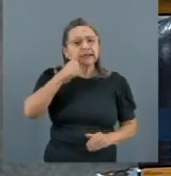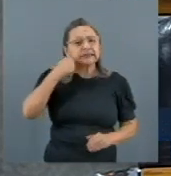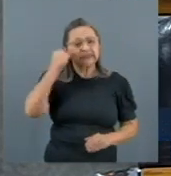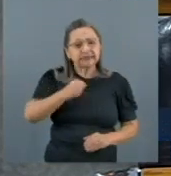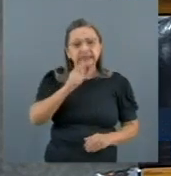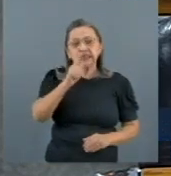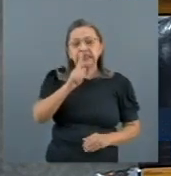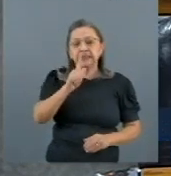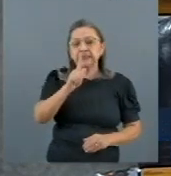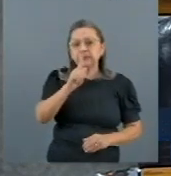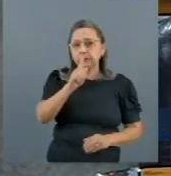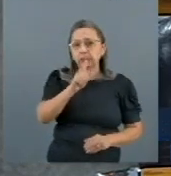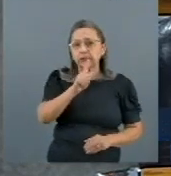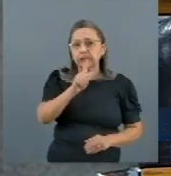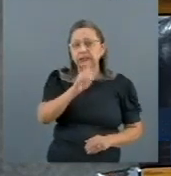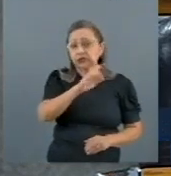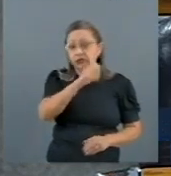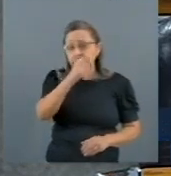sobre a questão